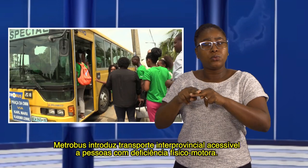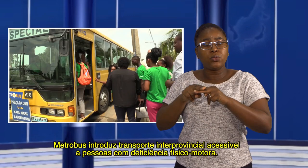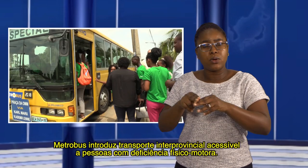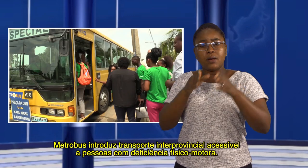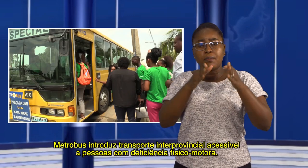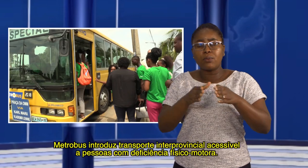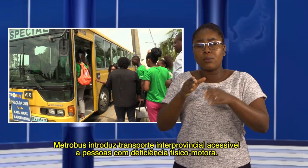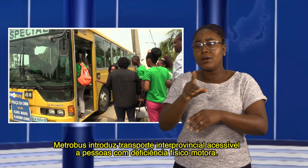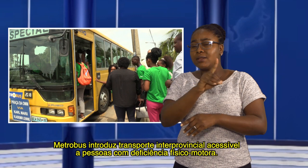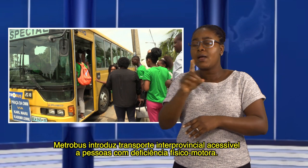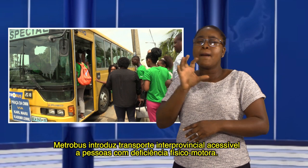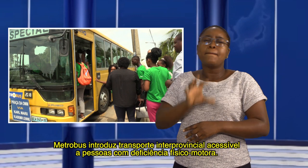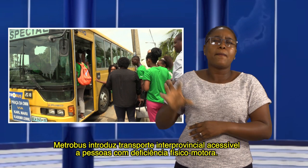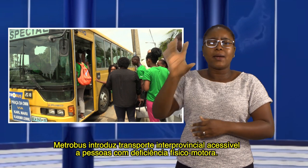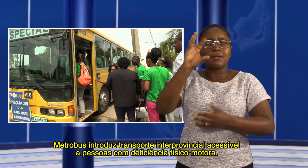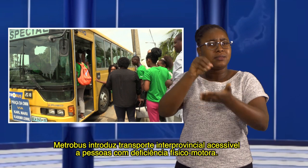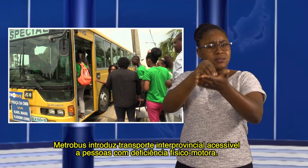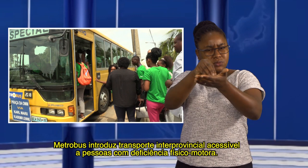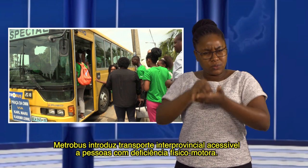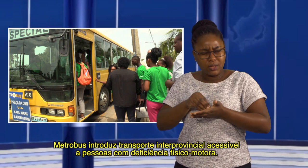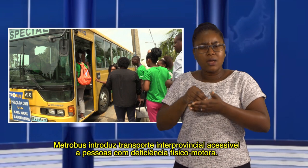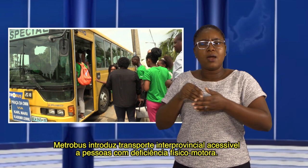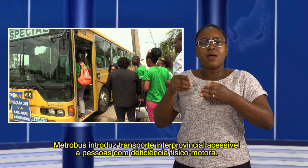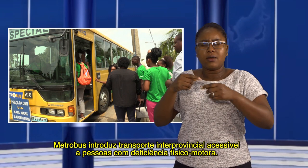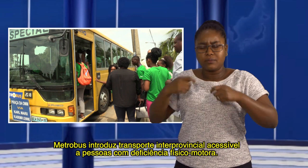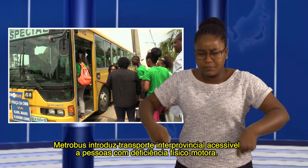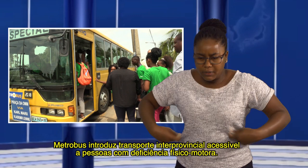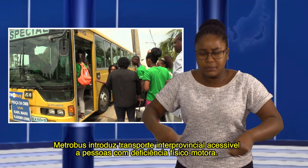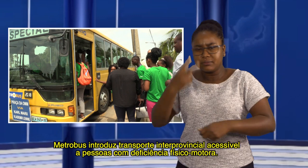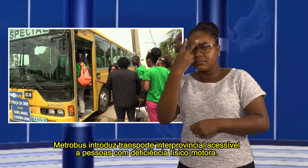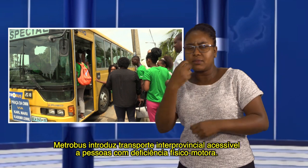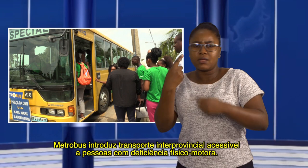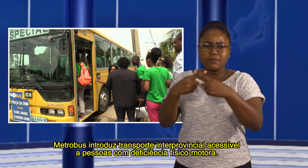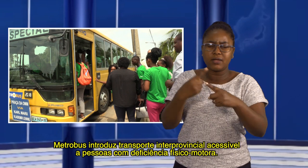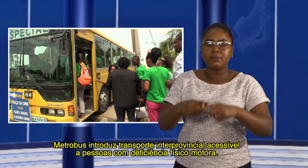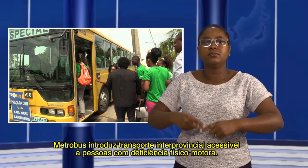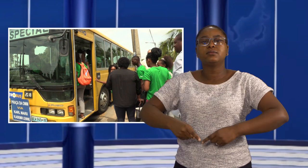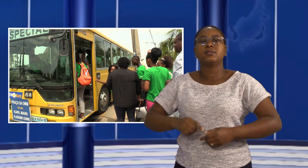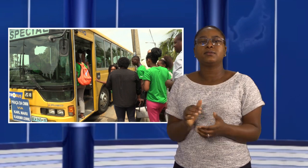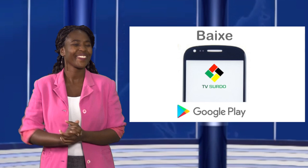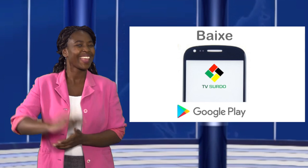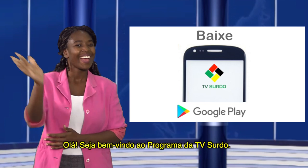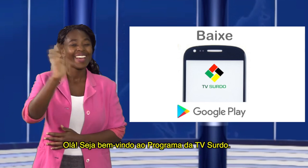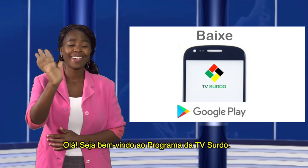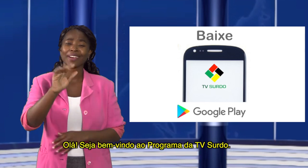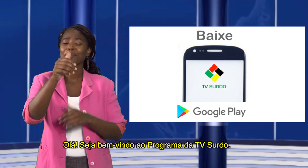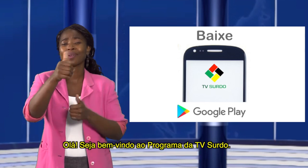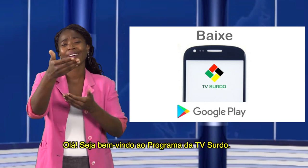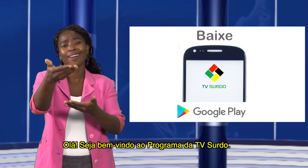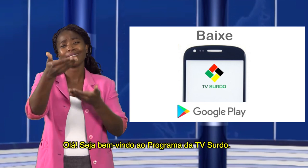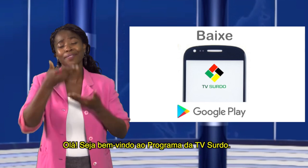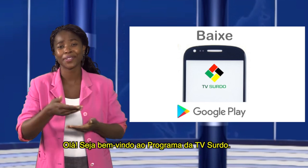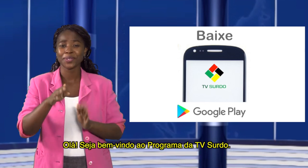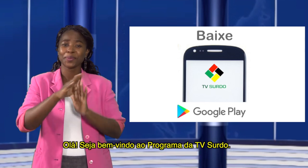Metrobus introduz transporte interprovincial acessível a pessoas com deficiência físico-motora. Olá,